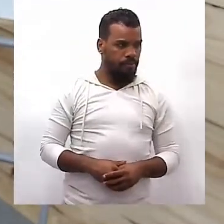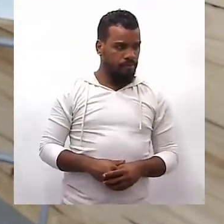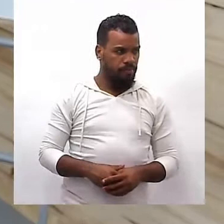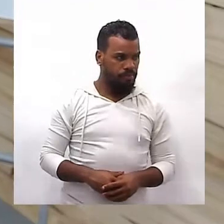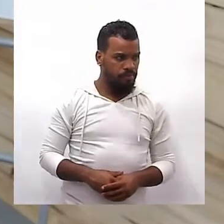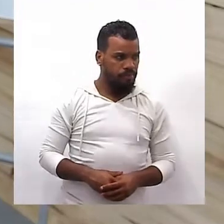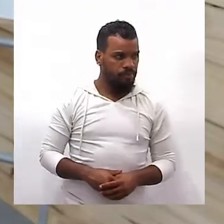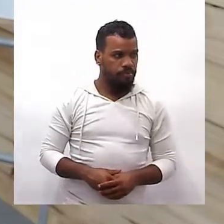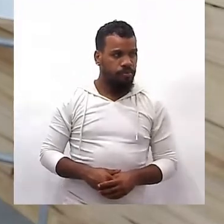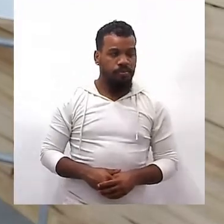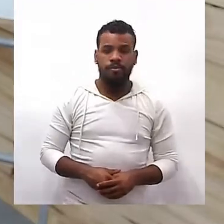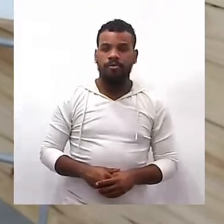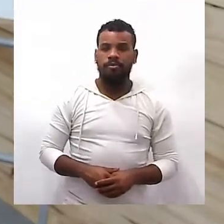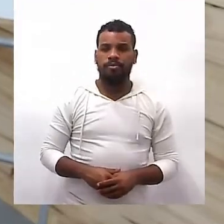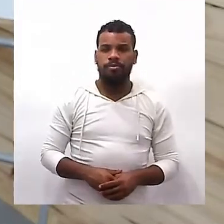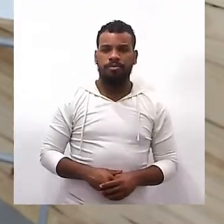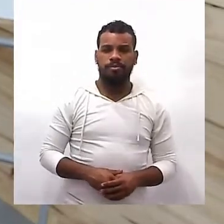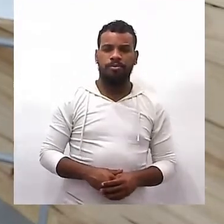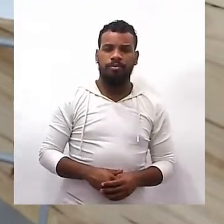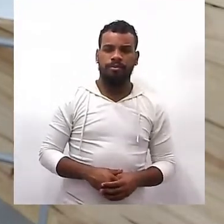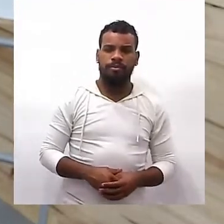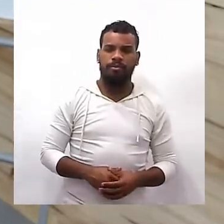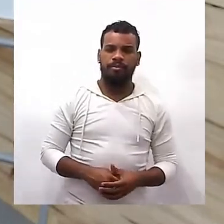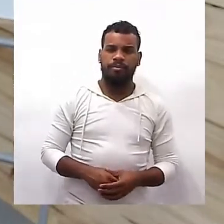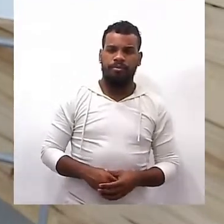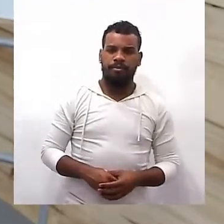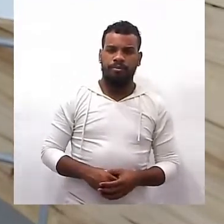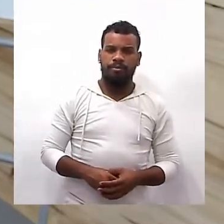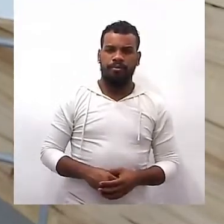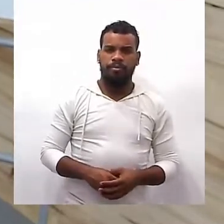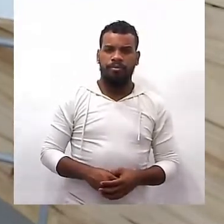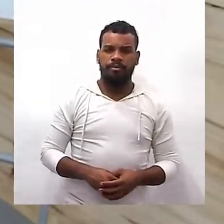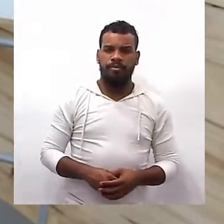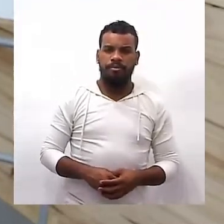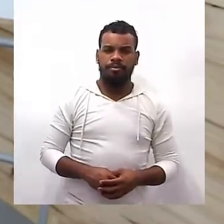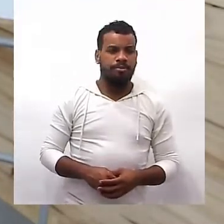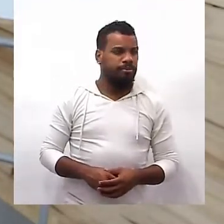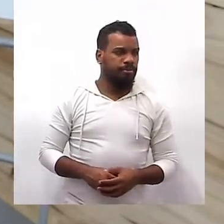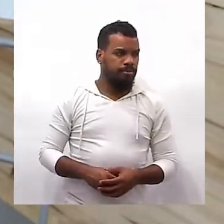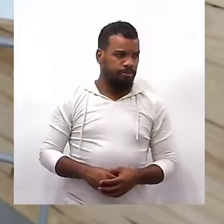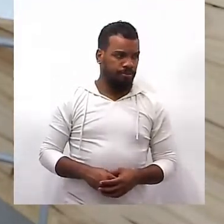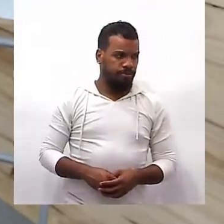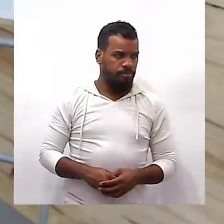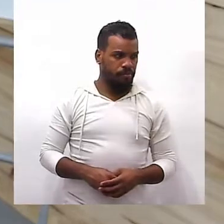que a glicose, vou colocar aqui, viu? Ó, é um tipo de glicídio.